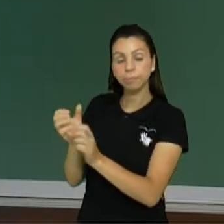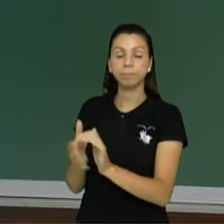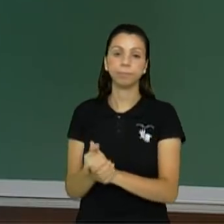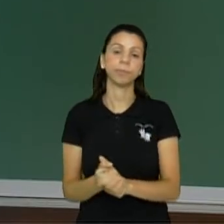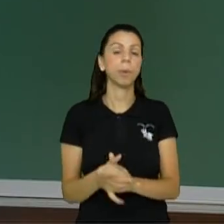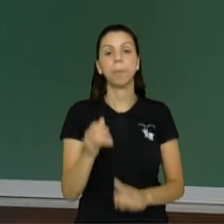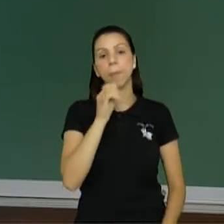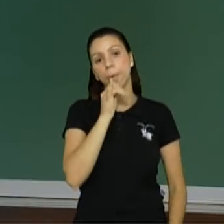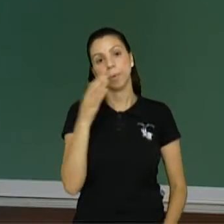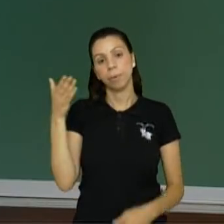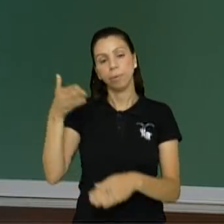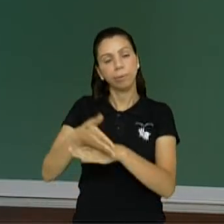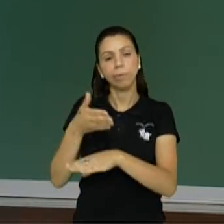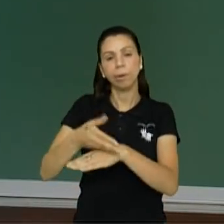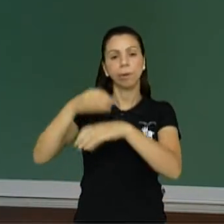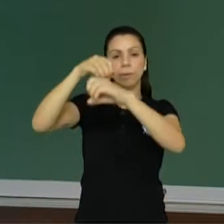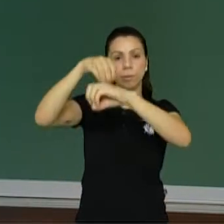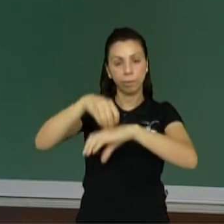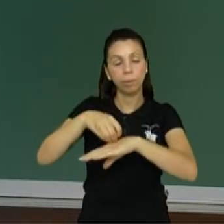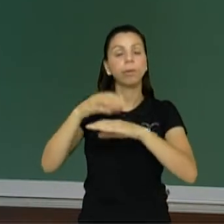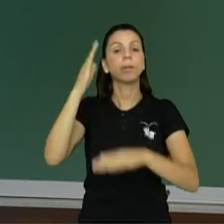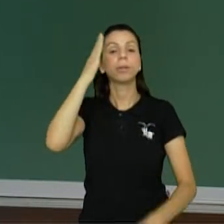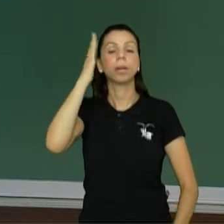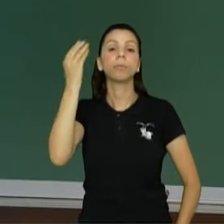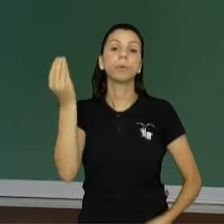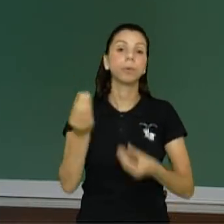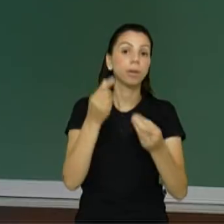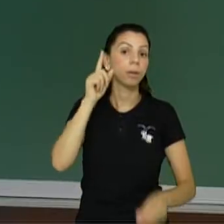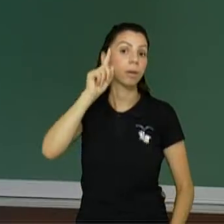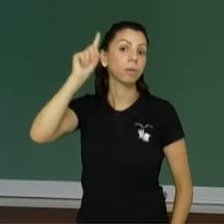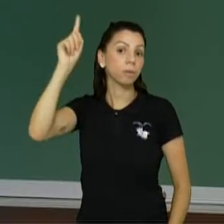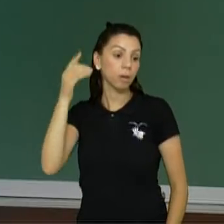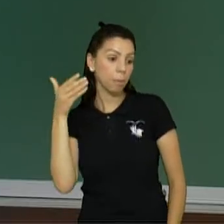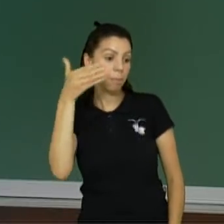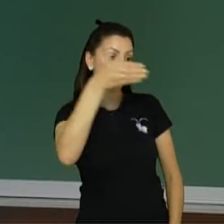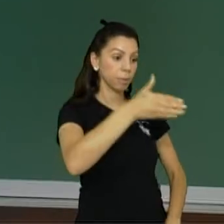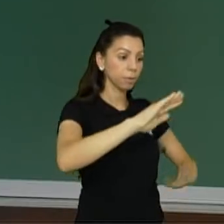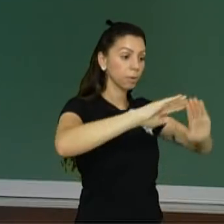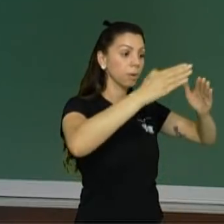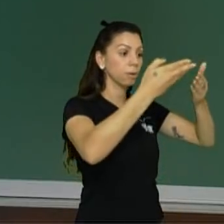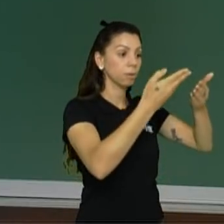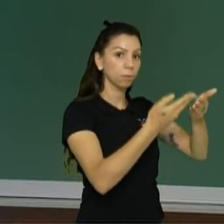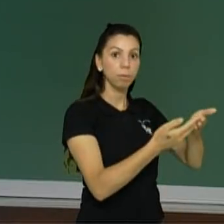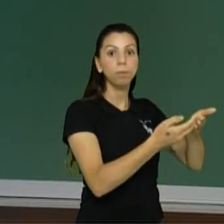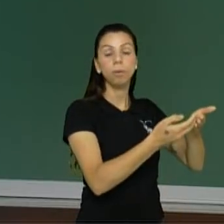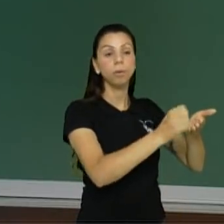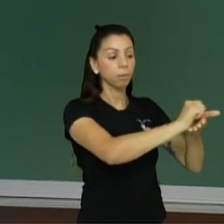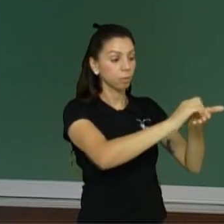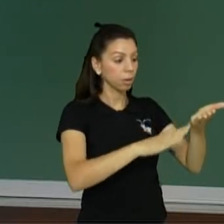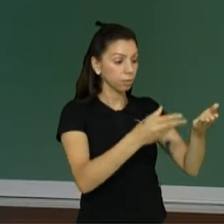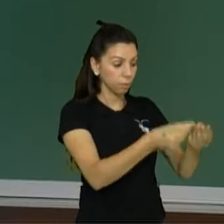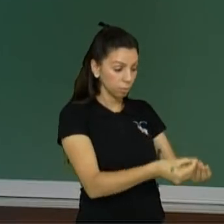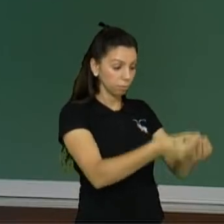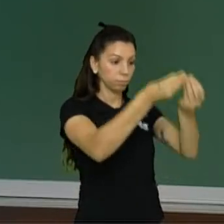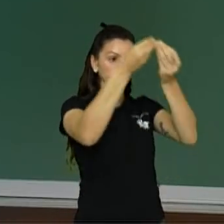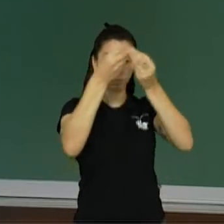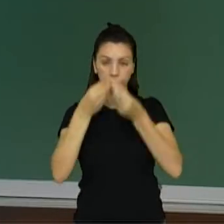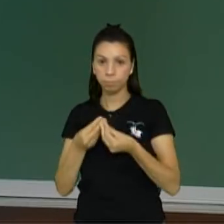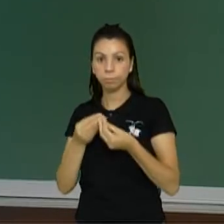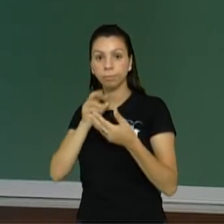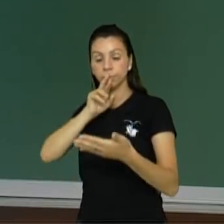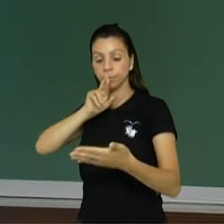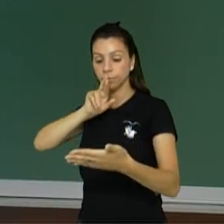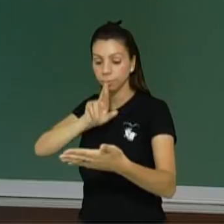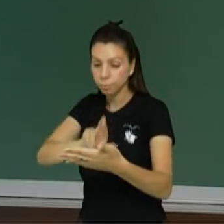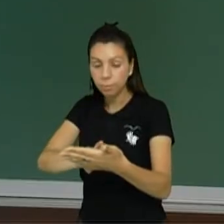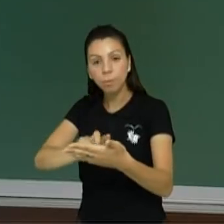tem acesso aos aplicativos, você sabe que tem uma data para ir na escola, onde você busca atividades impressas, leva para